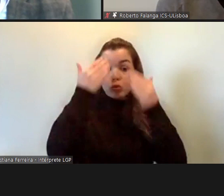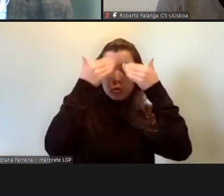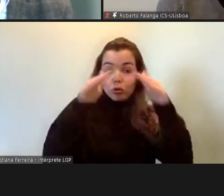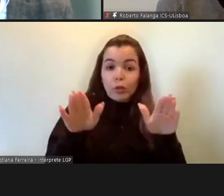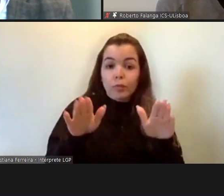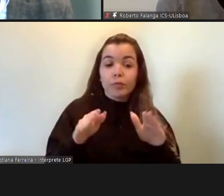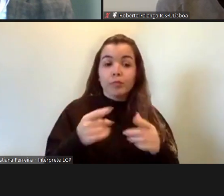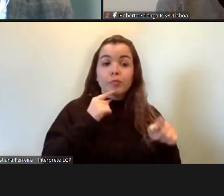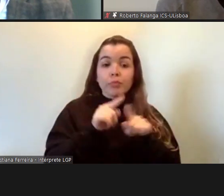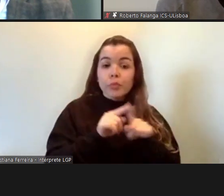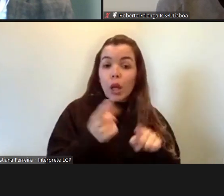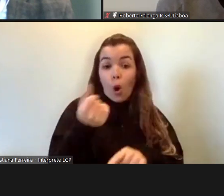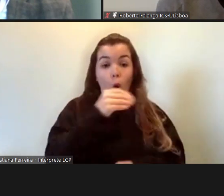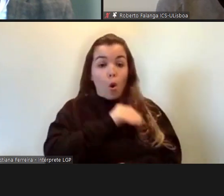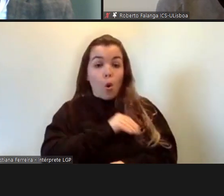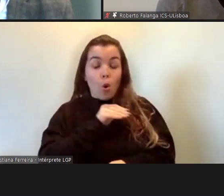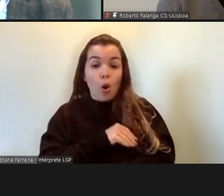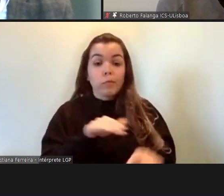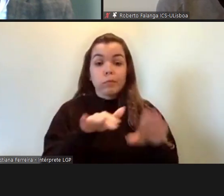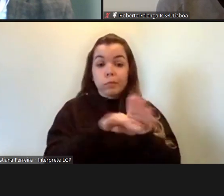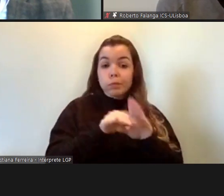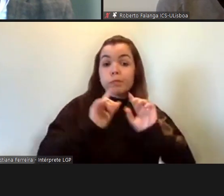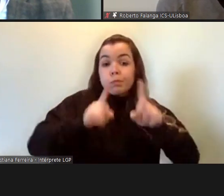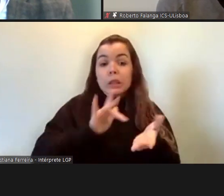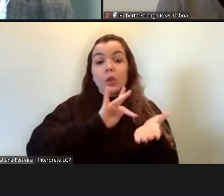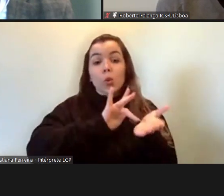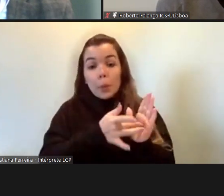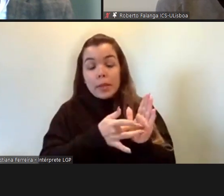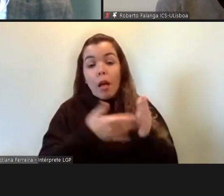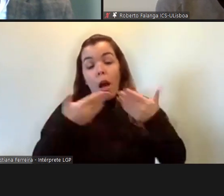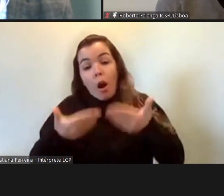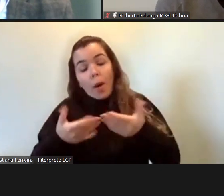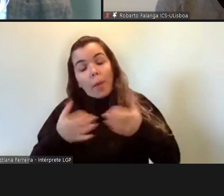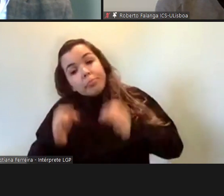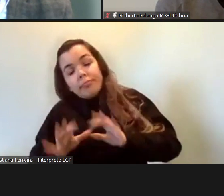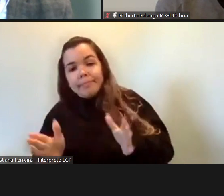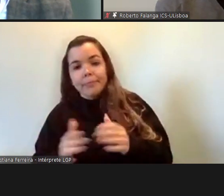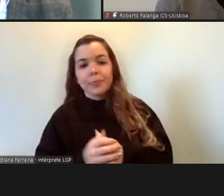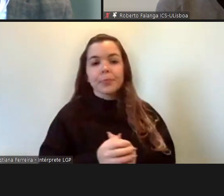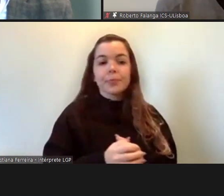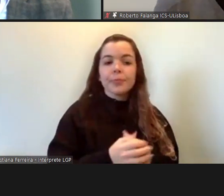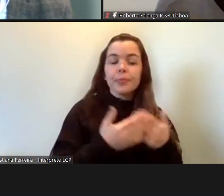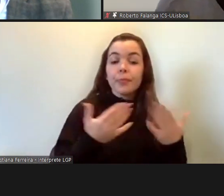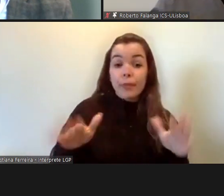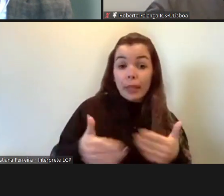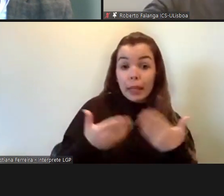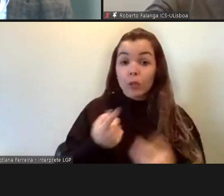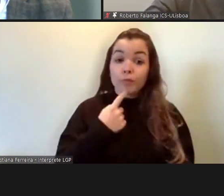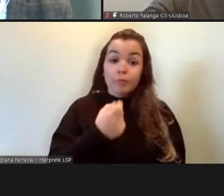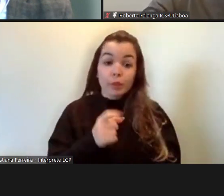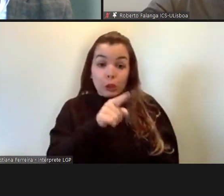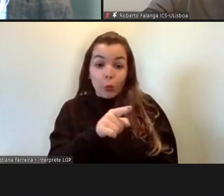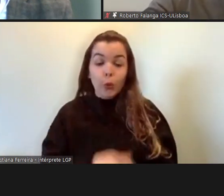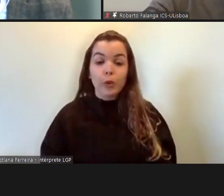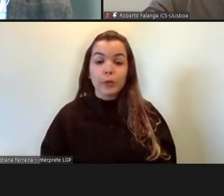orçamentos participativos, por exemplo, começaram no Brasil e agora, pronto. Ângela, então deixe-me pegar nesse aspecto para perguntar